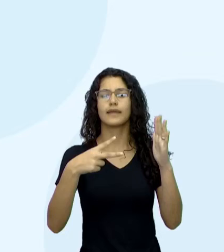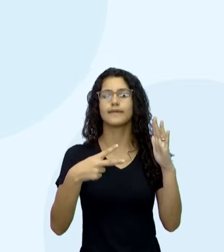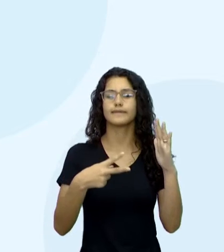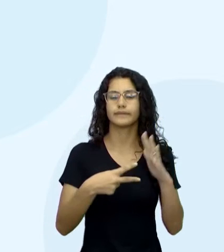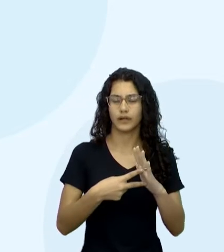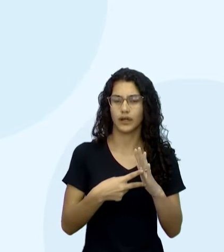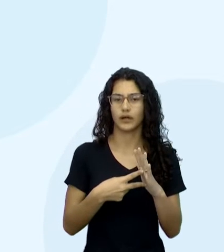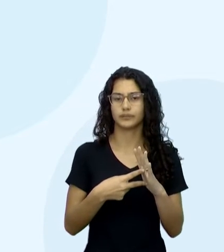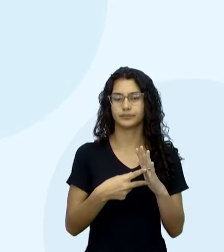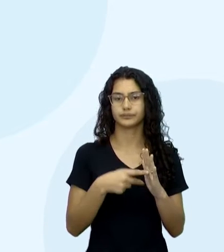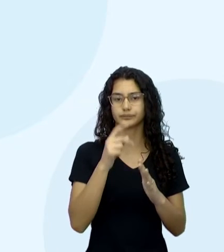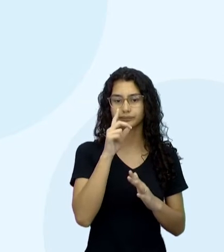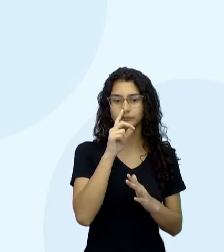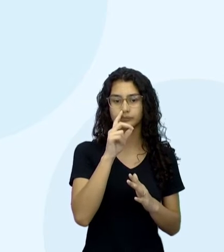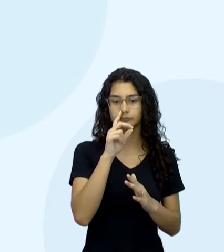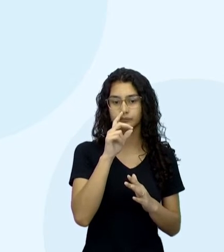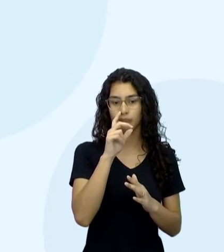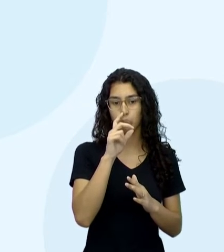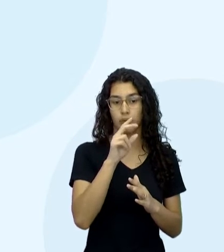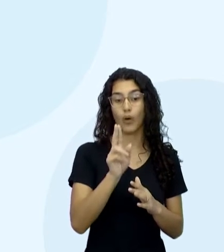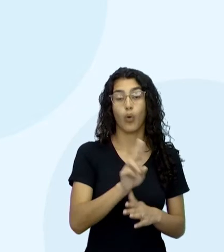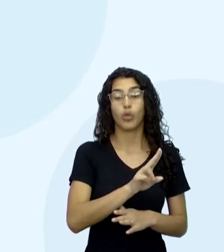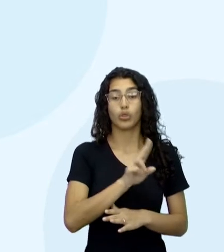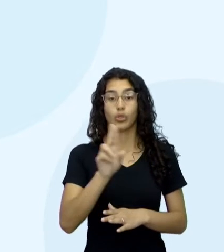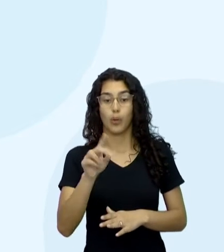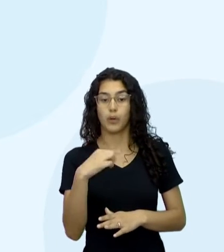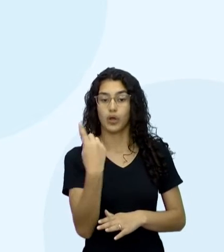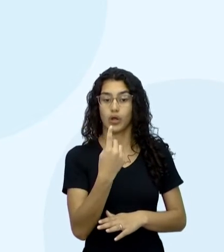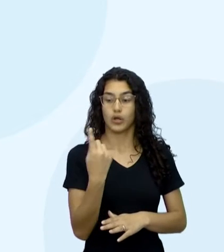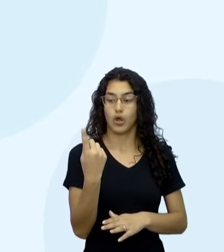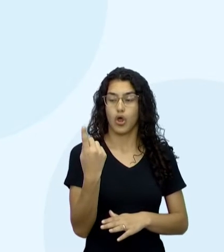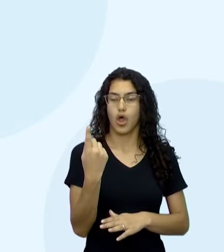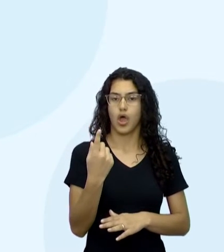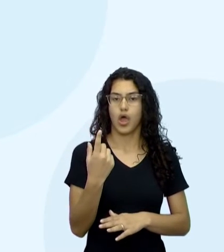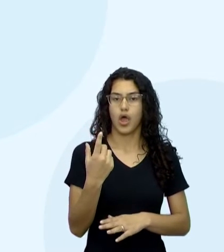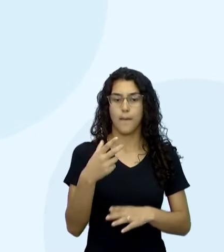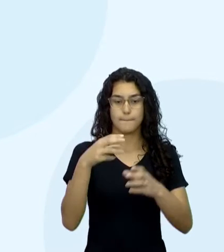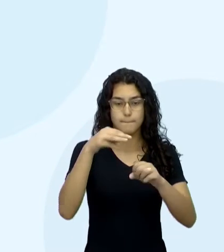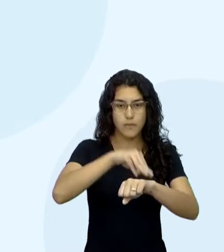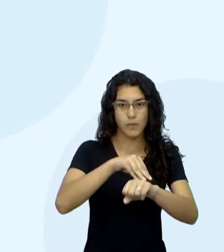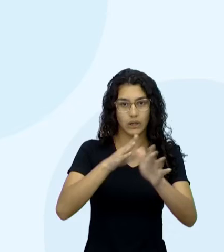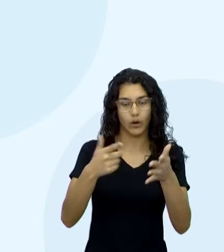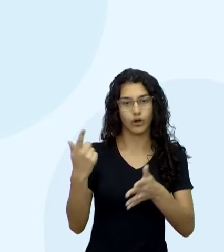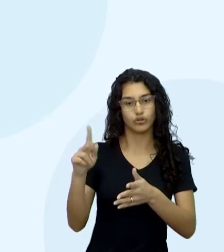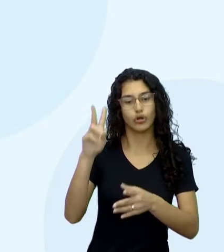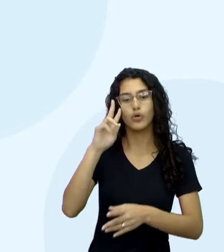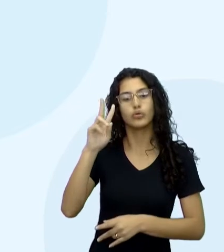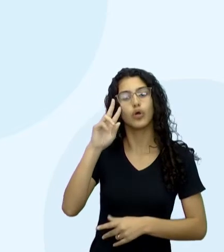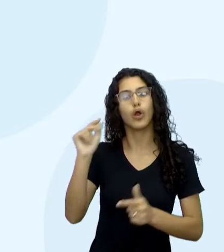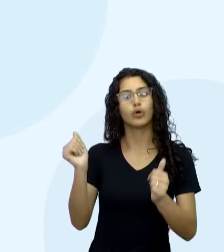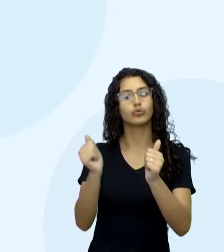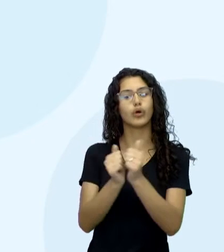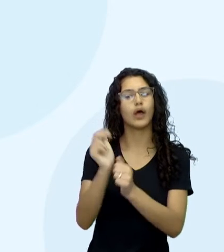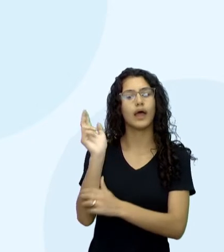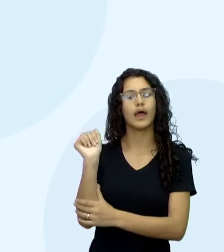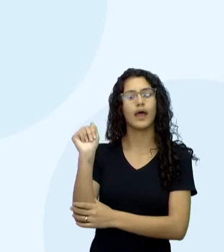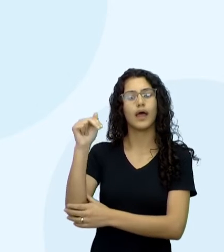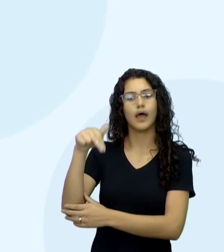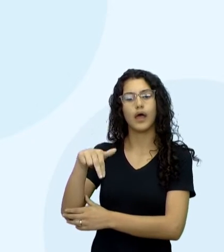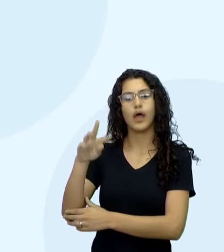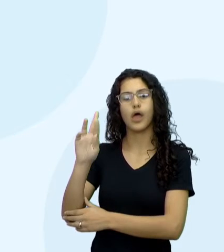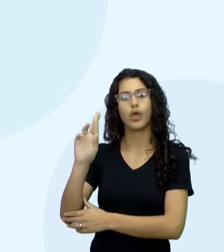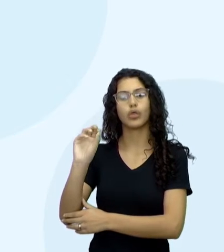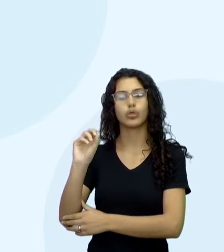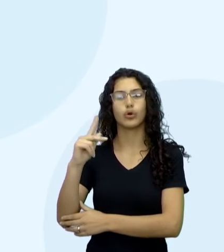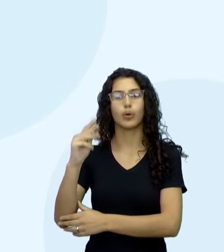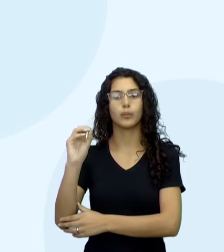significa né nomear a nossa atual era geohistórica como antropoceno